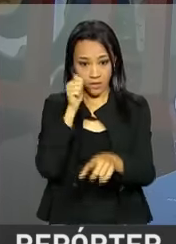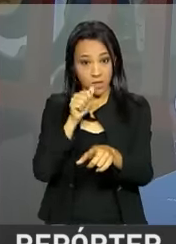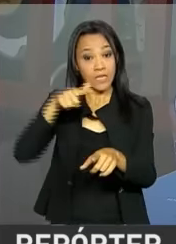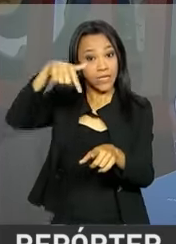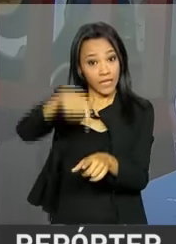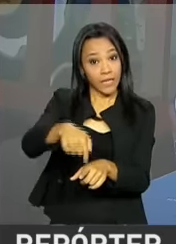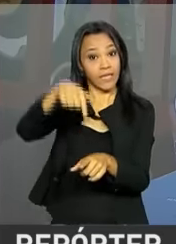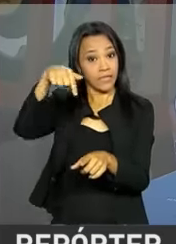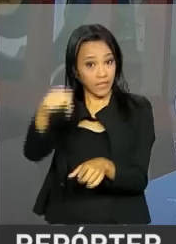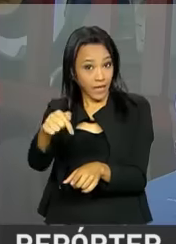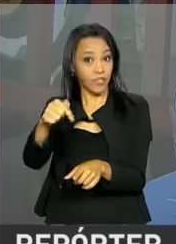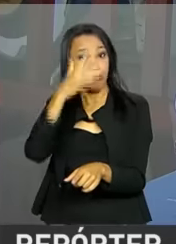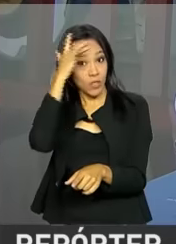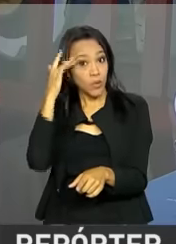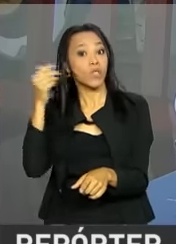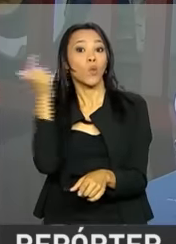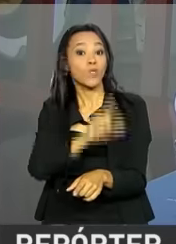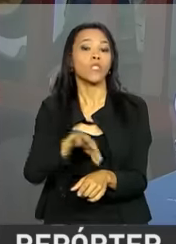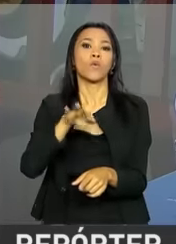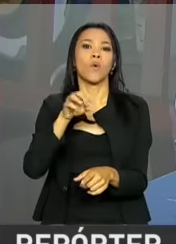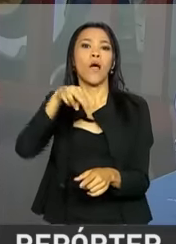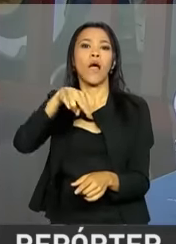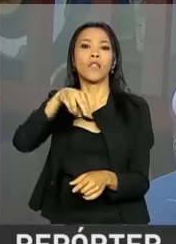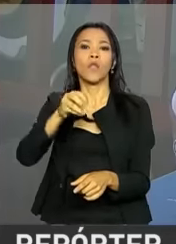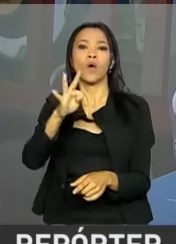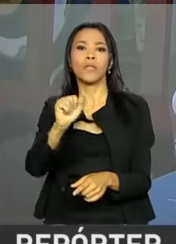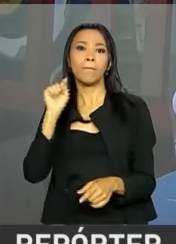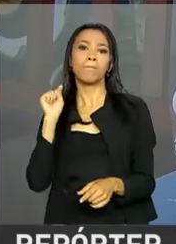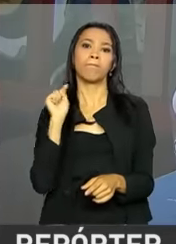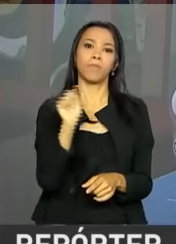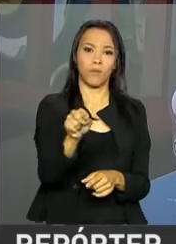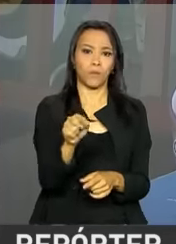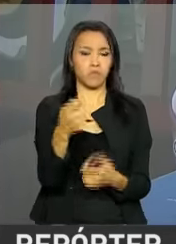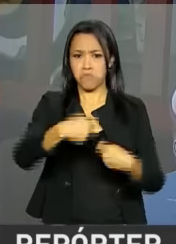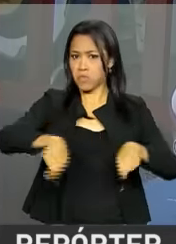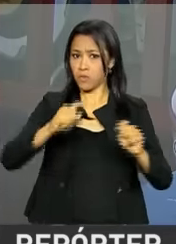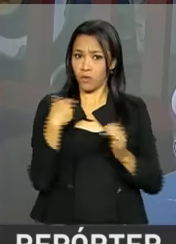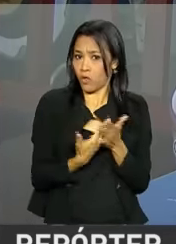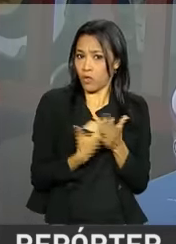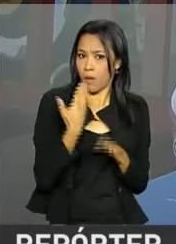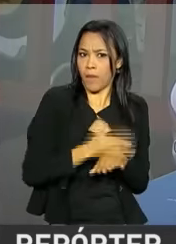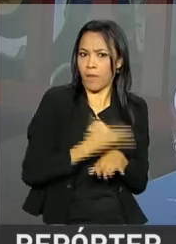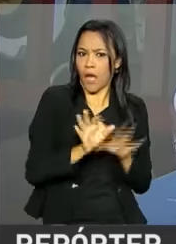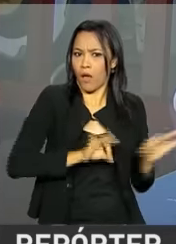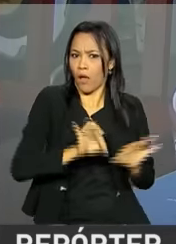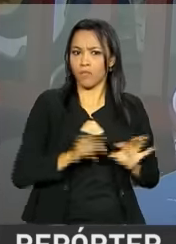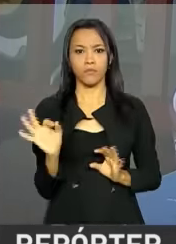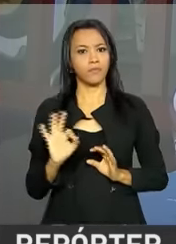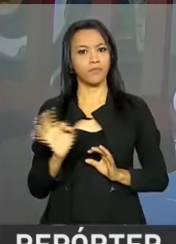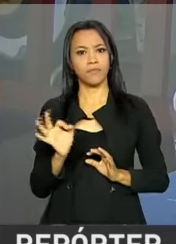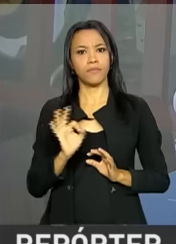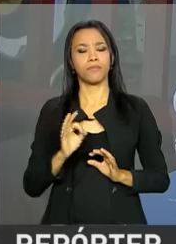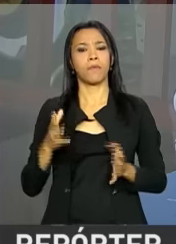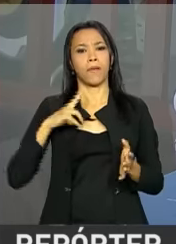77 que conseguiram nota 1000 ela Nem precisou fazer cursinho para ter sucesso na redação e de quebra